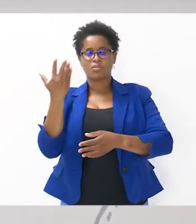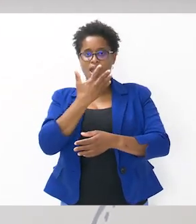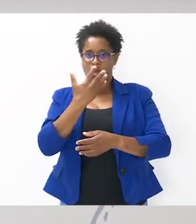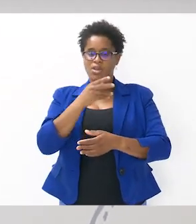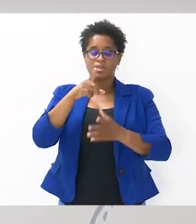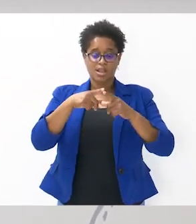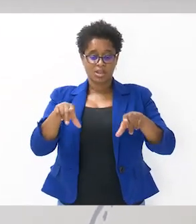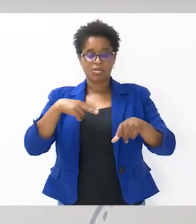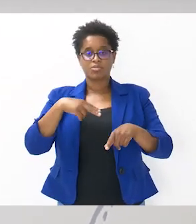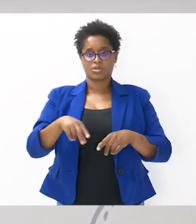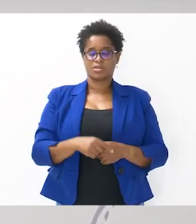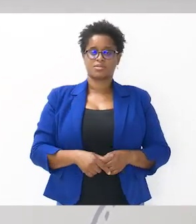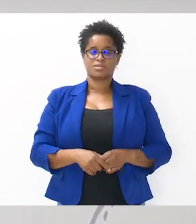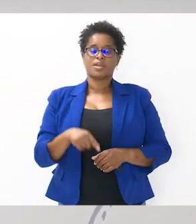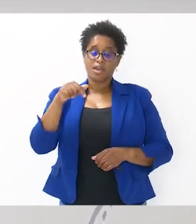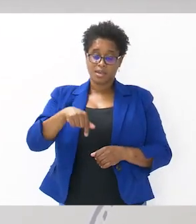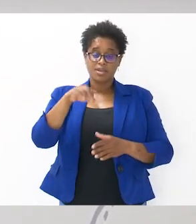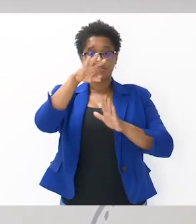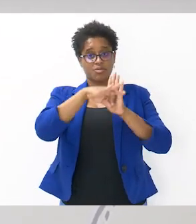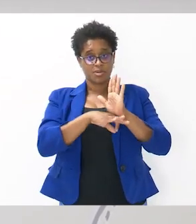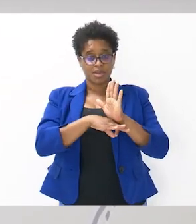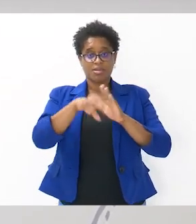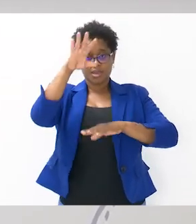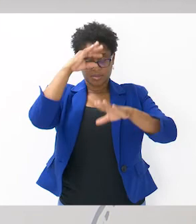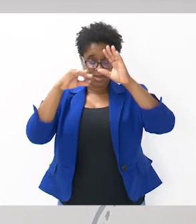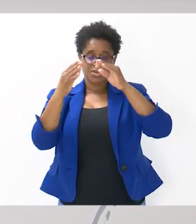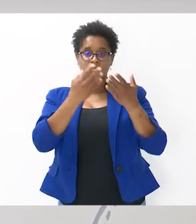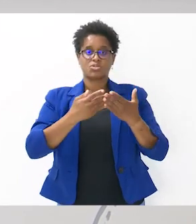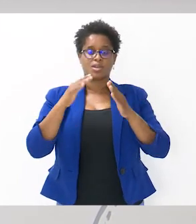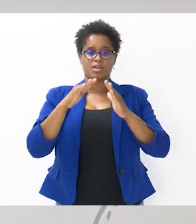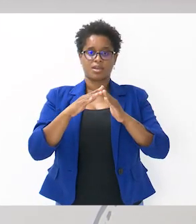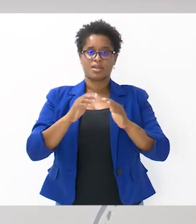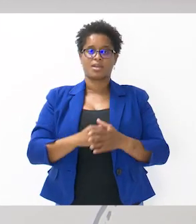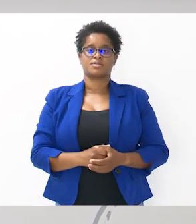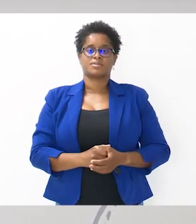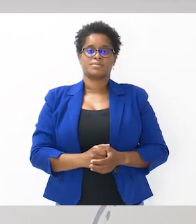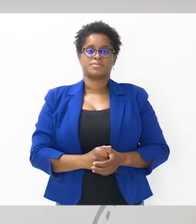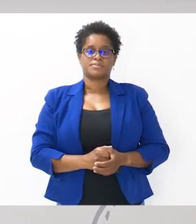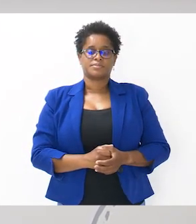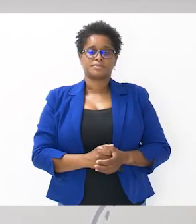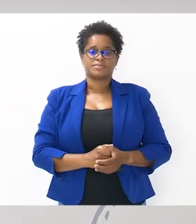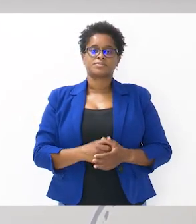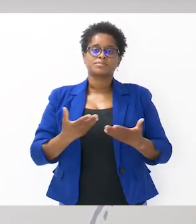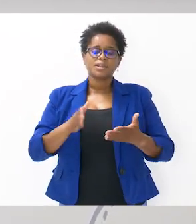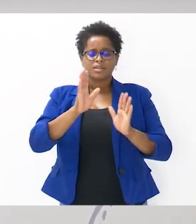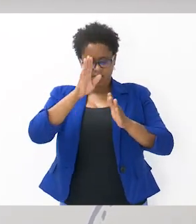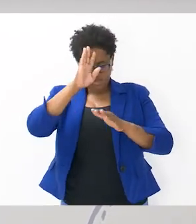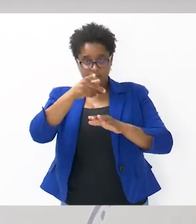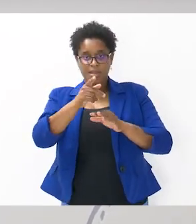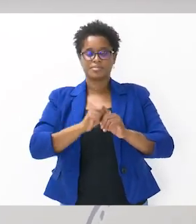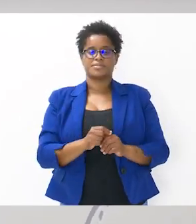aula de língua portuguesa aqui no programa Aprender e Estudar em Casa. Portanto, já